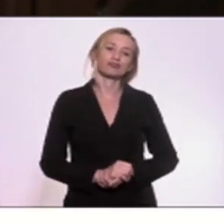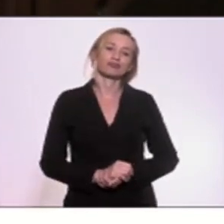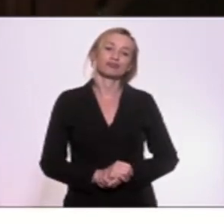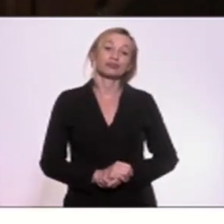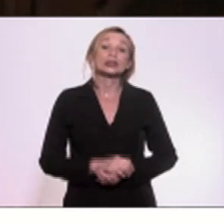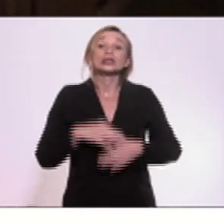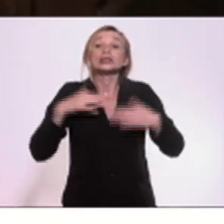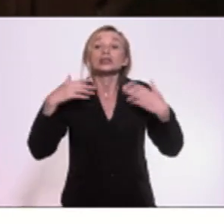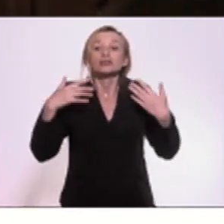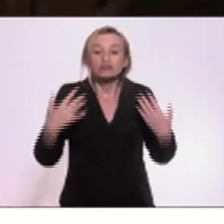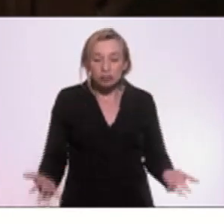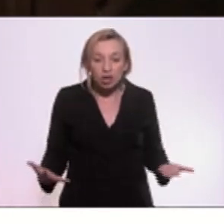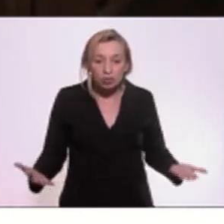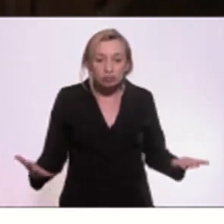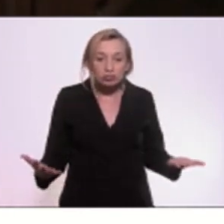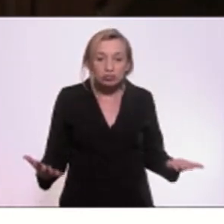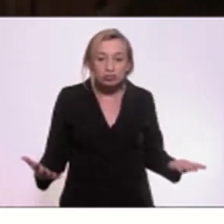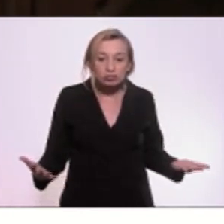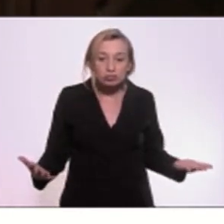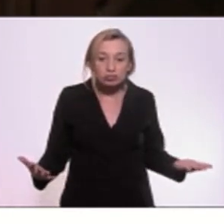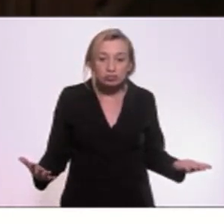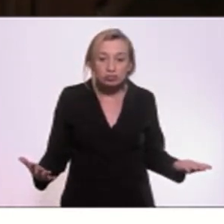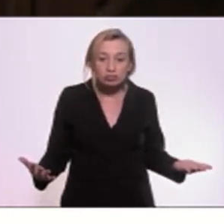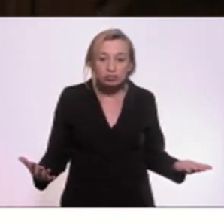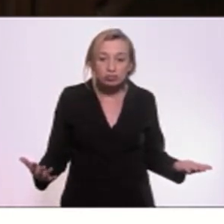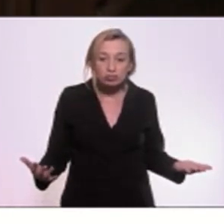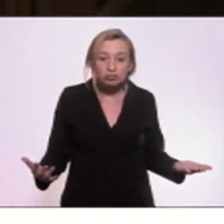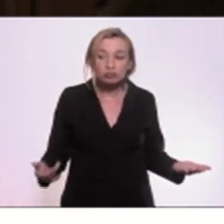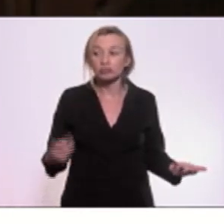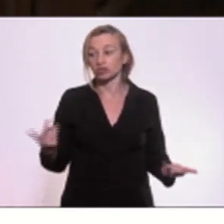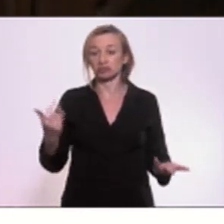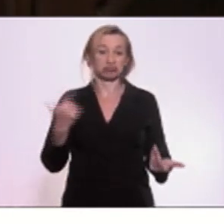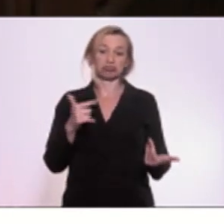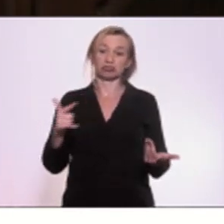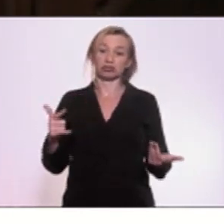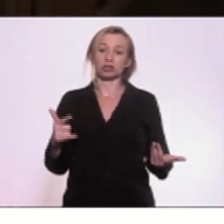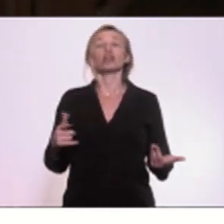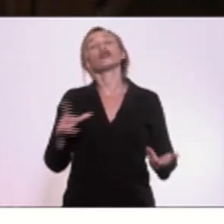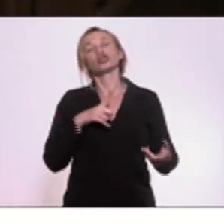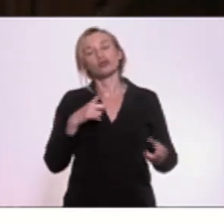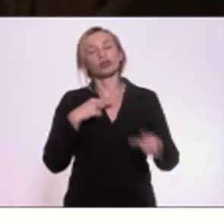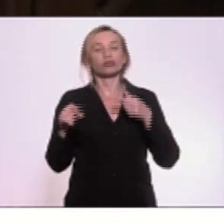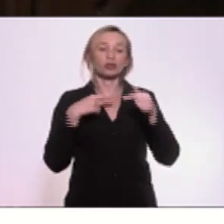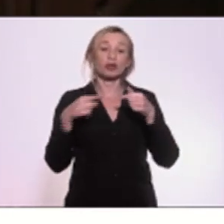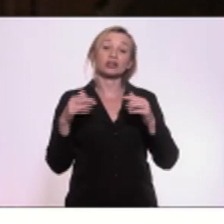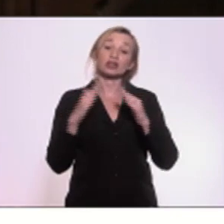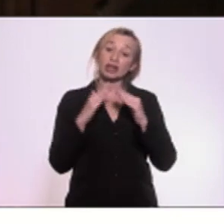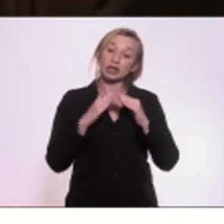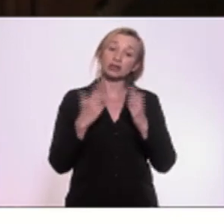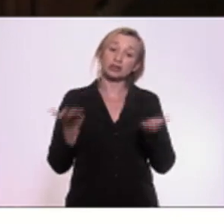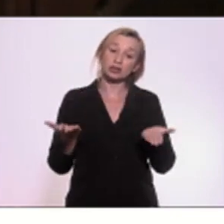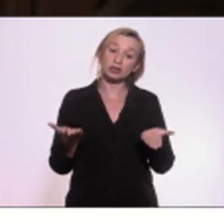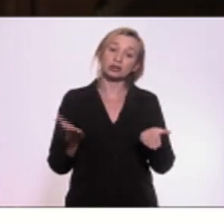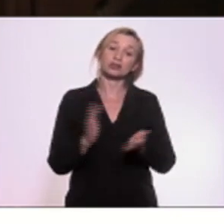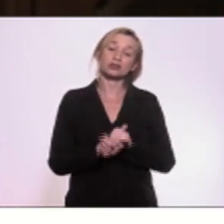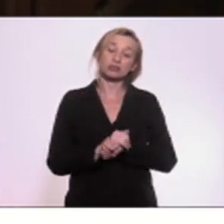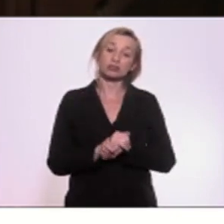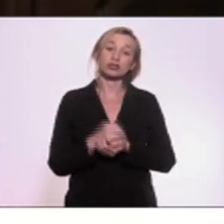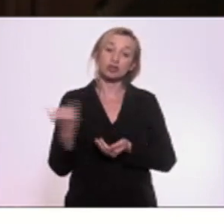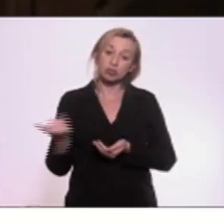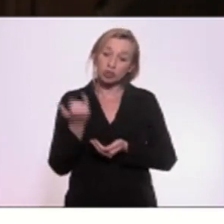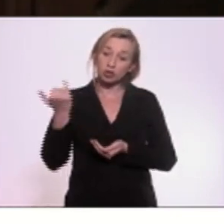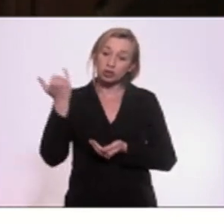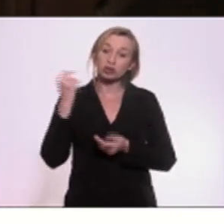Então, esse preceito constitucional também não vale mais nada. Tivemos recentemente um debate na casa de um preceito importante